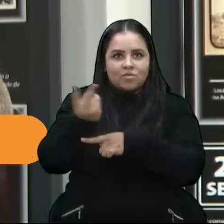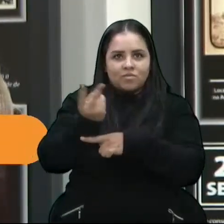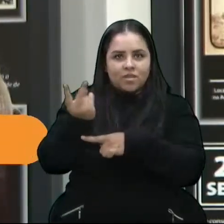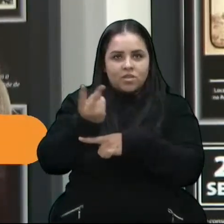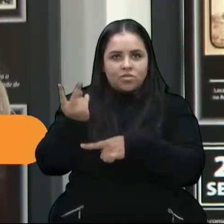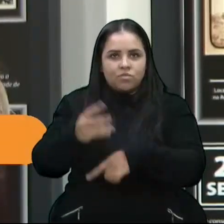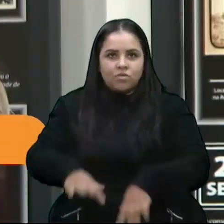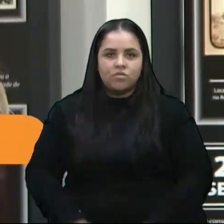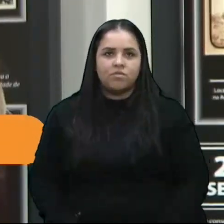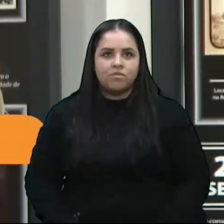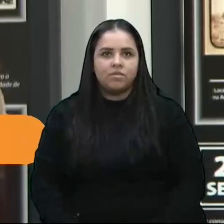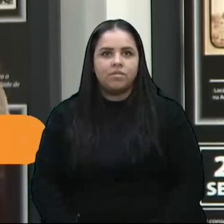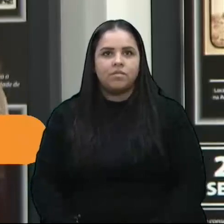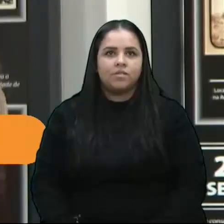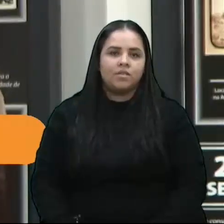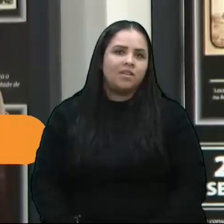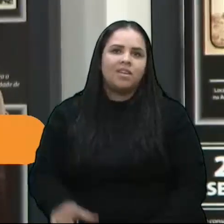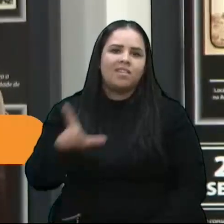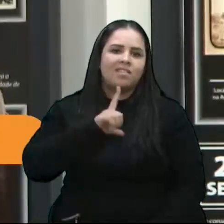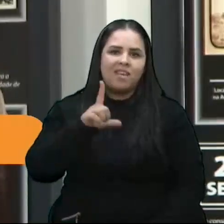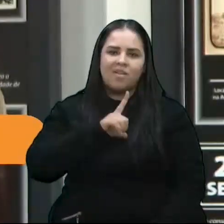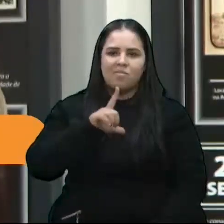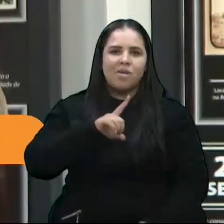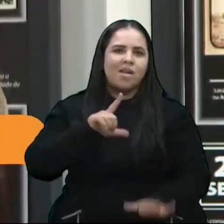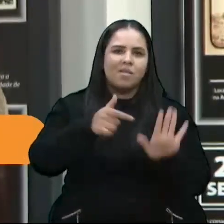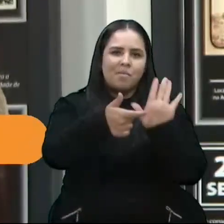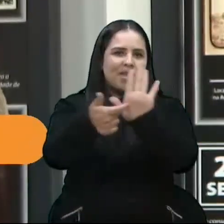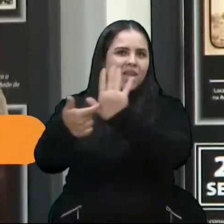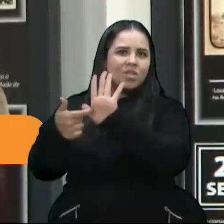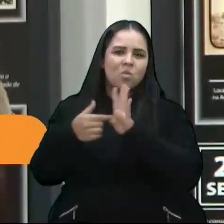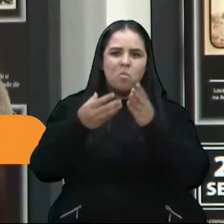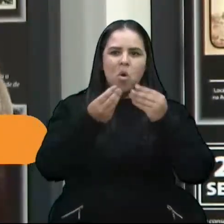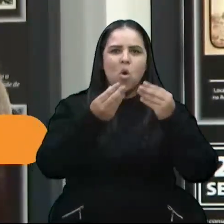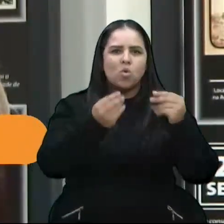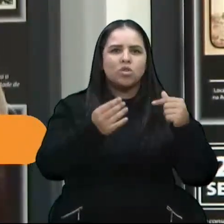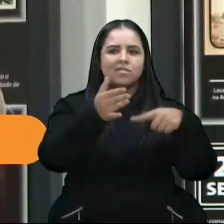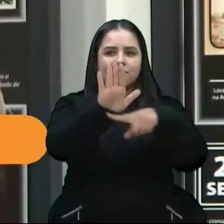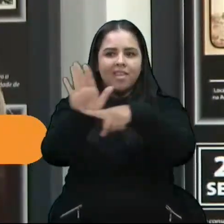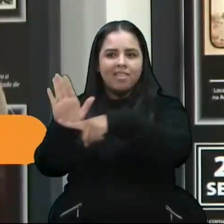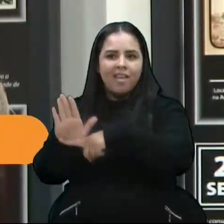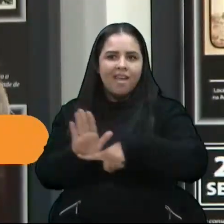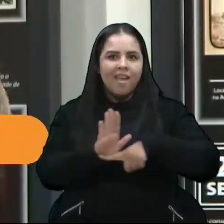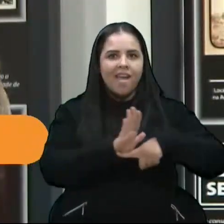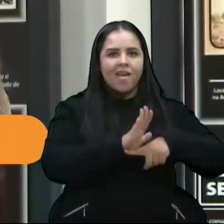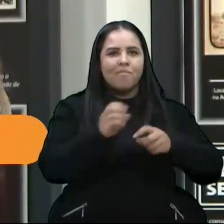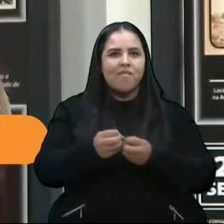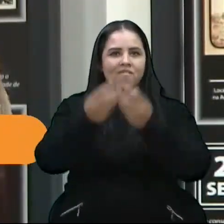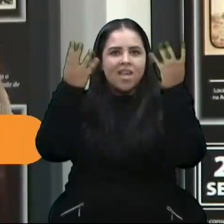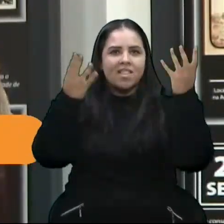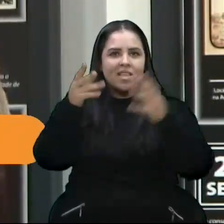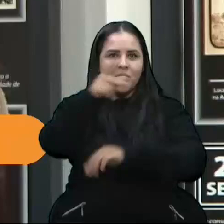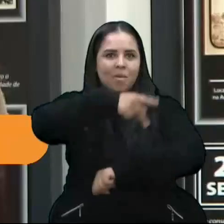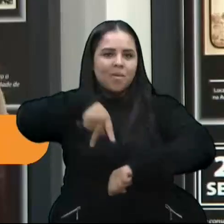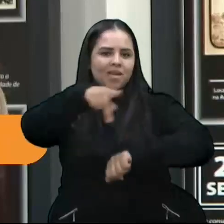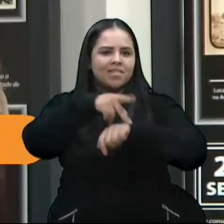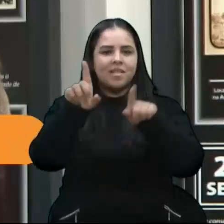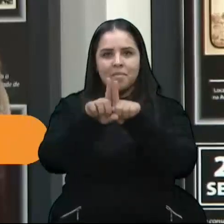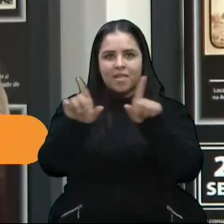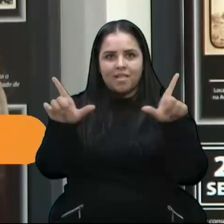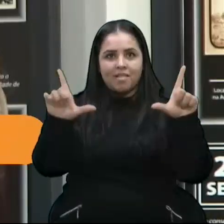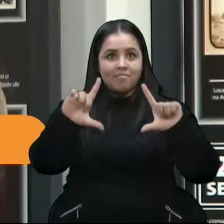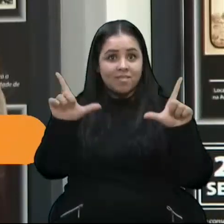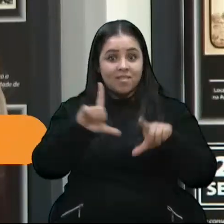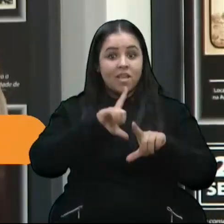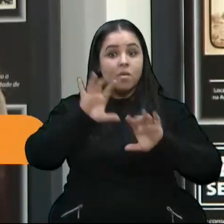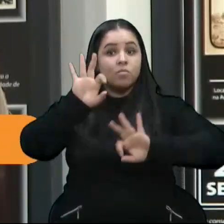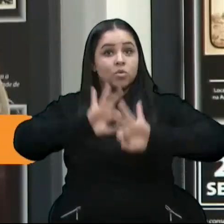Sumário. Filmes exibidos em vários festivais de cinema pelo país e também na televisão. Projetos premiados ele tem,